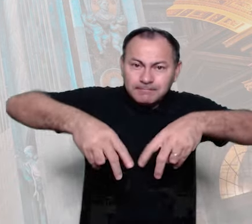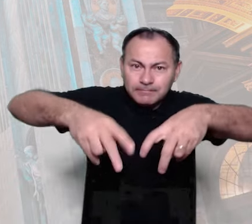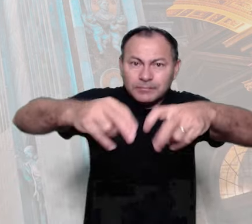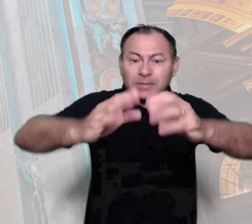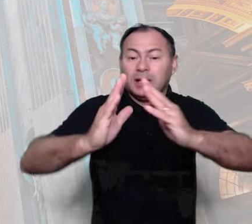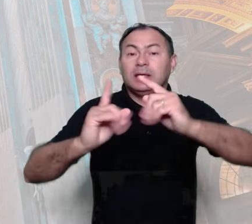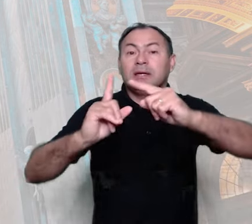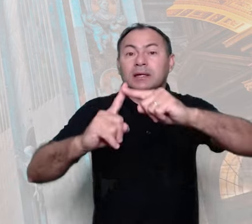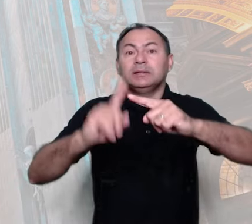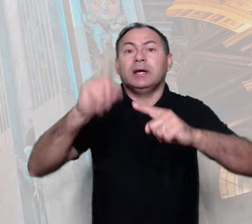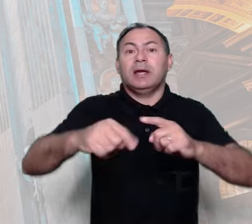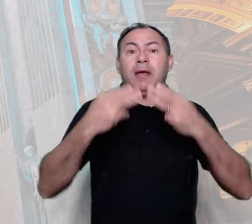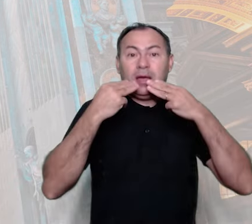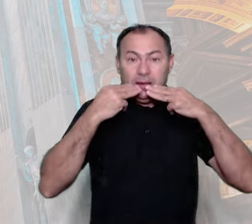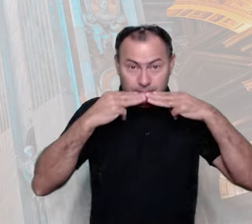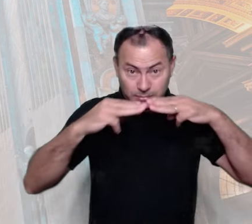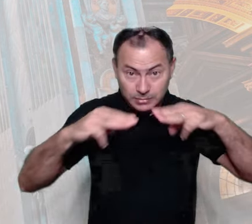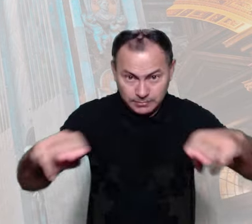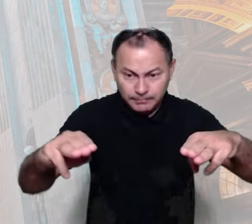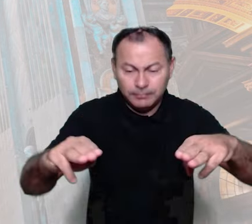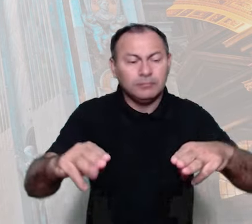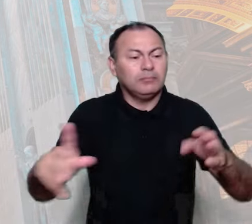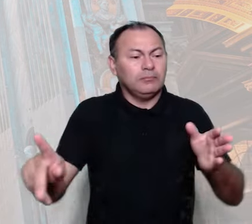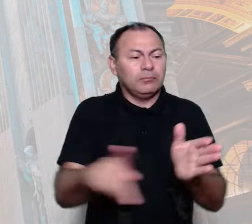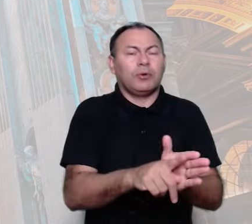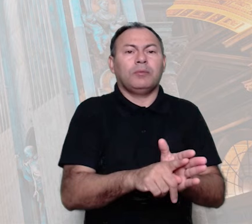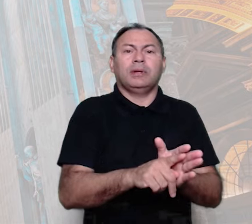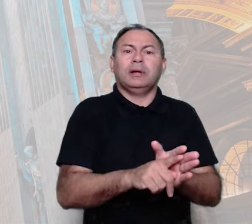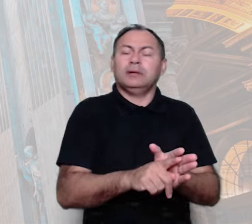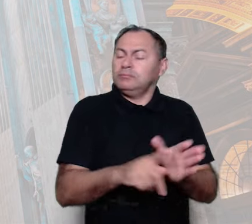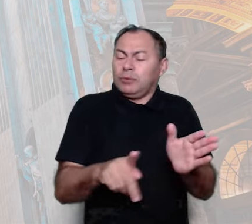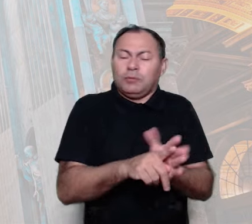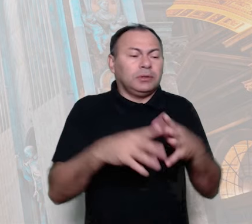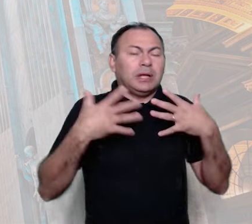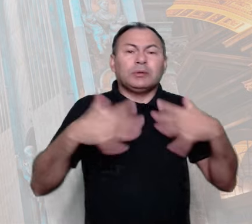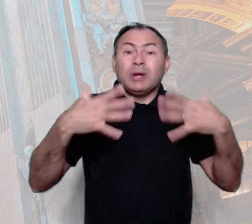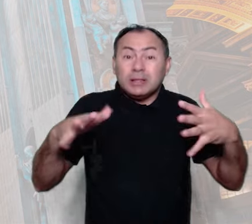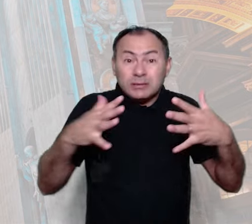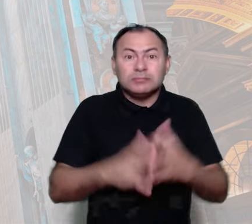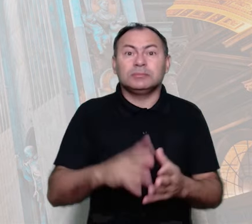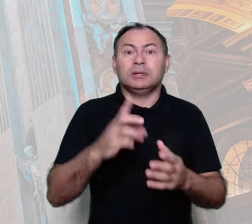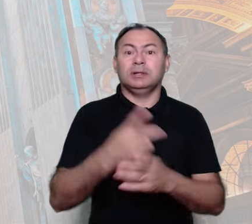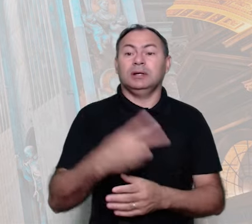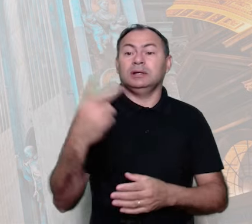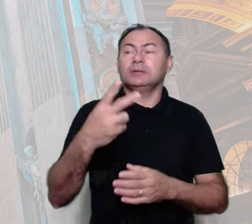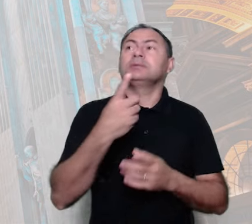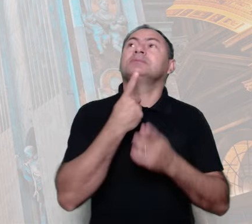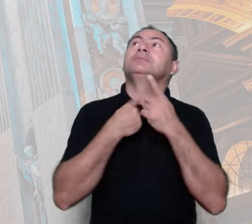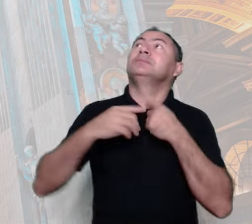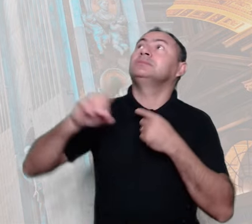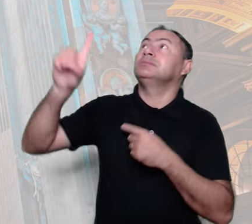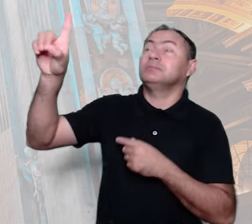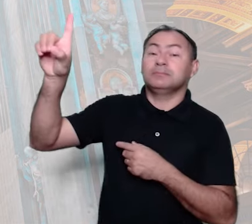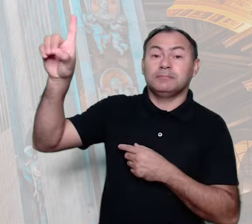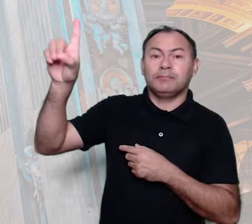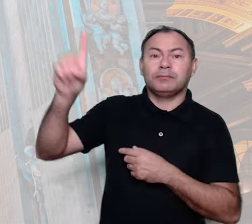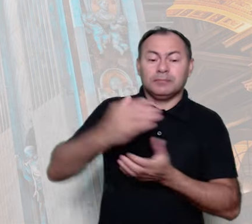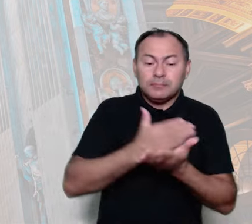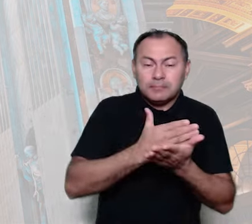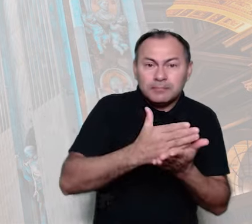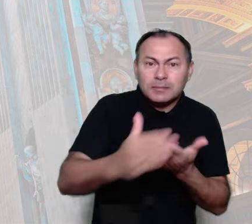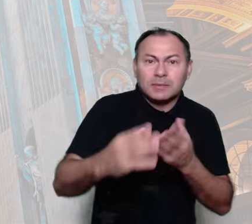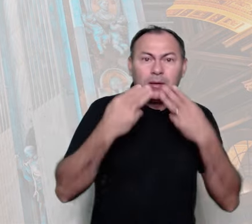Peregrinando, a Igreja é missionária por própria natureza, já que, segundo o desígnio do Pai,